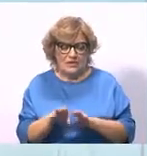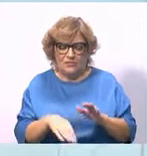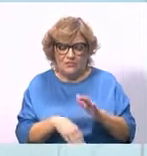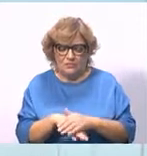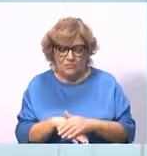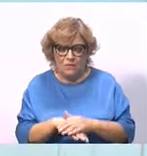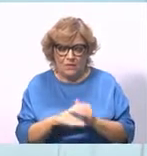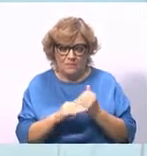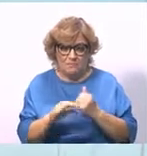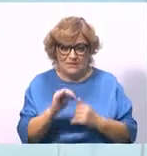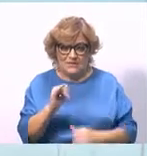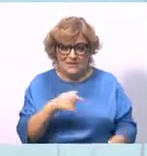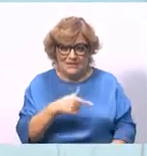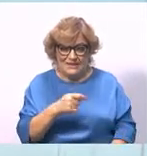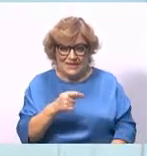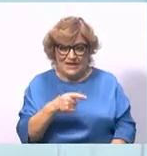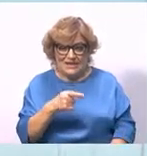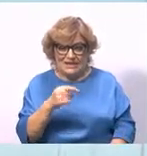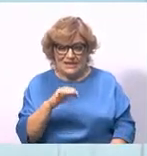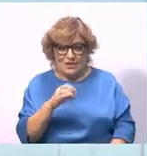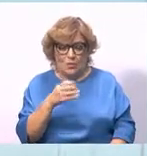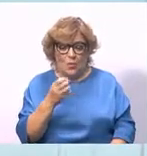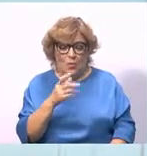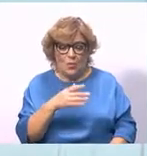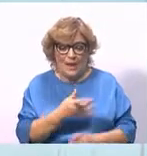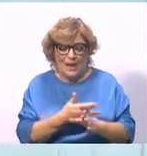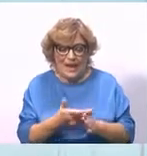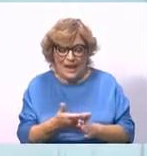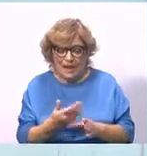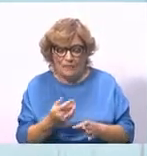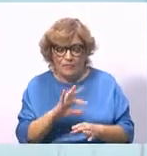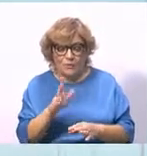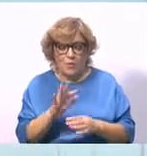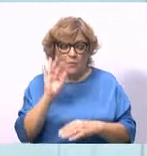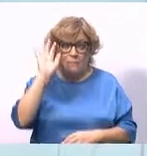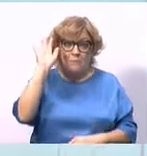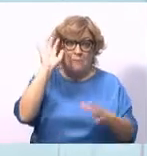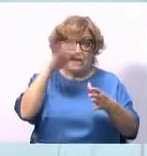em piso sintético ou em piso de relva, enfim, há ou um basquetebolista,